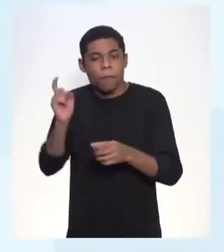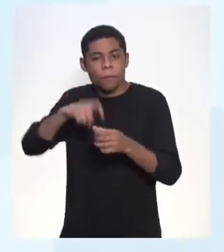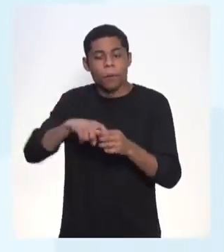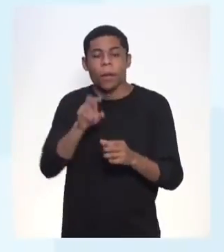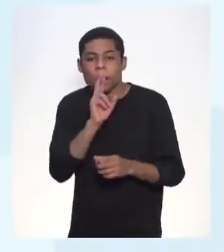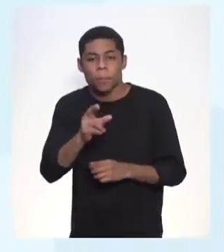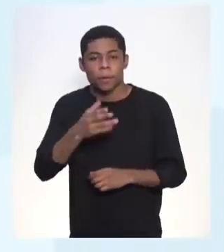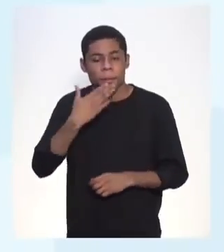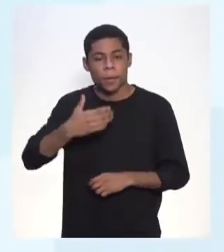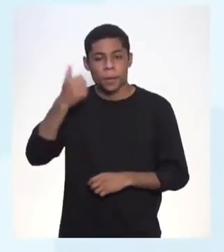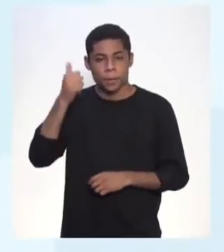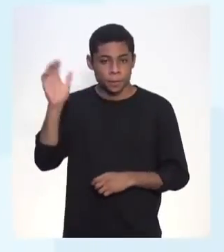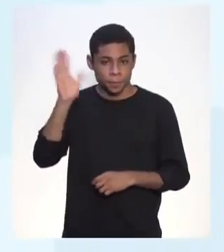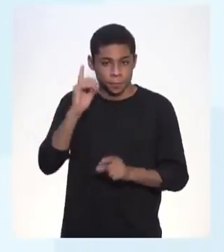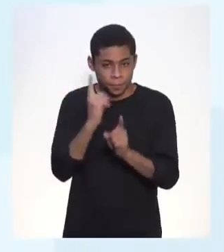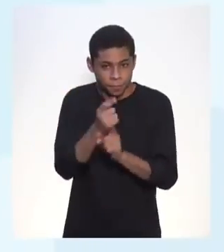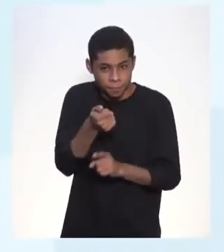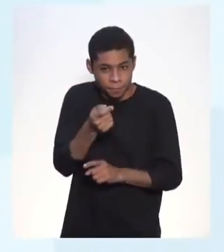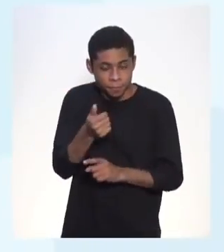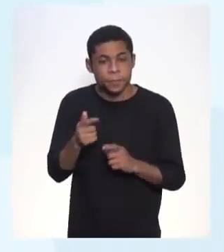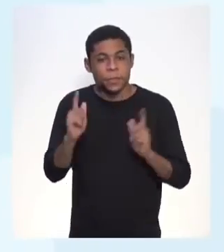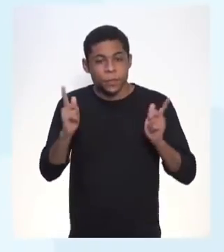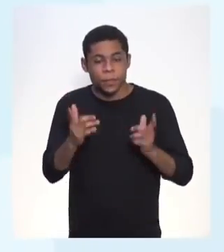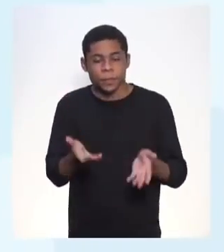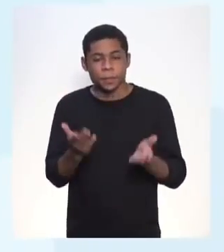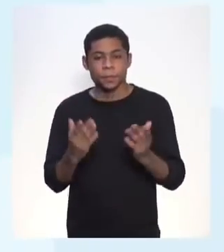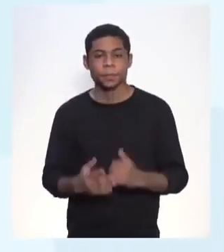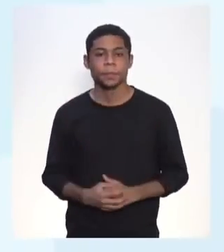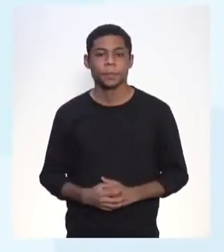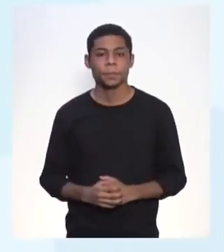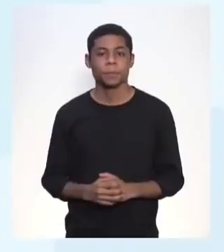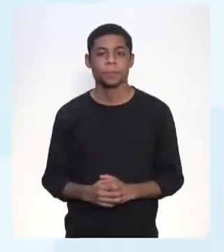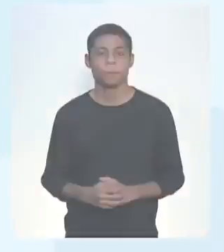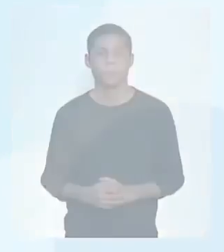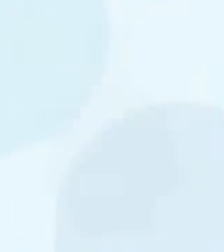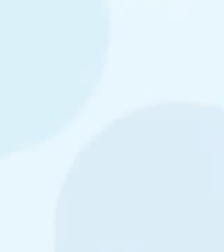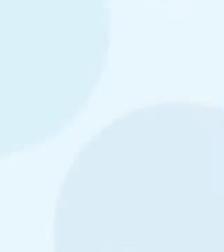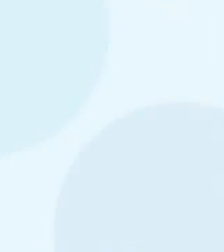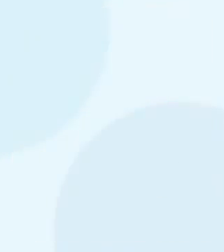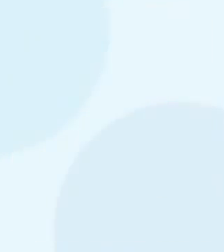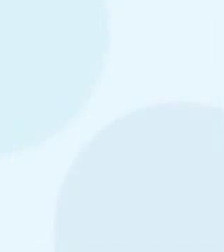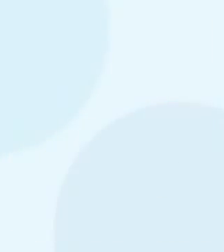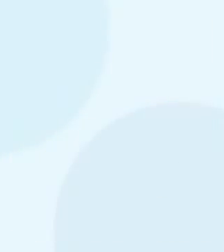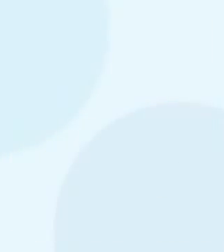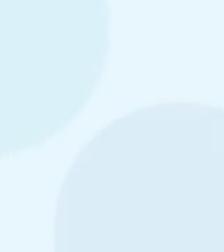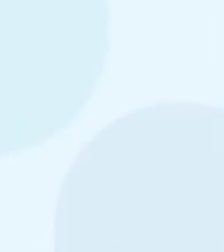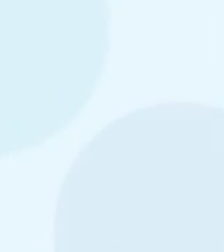respostas de vocês. Go there, have fun, se divirtam lá no chat.